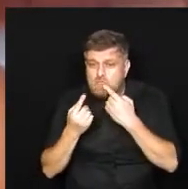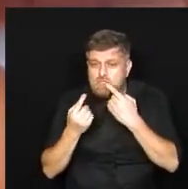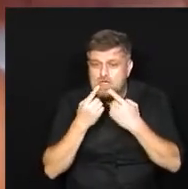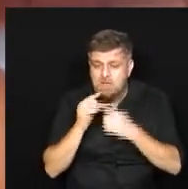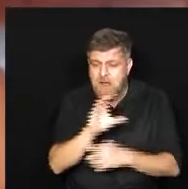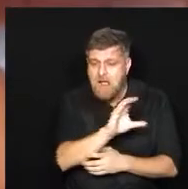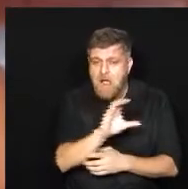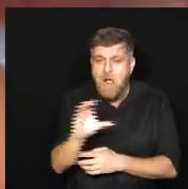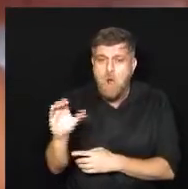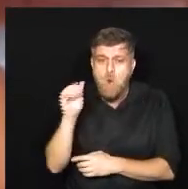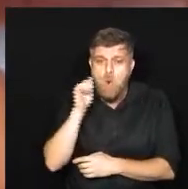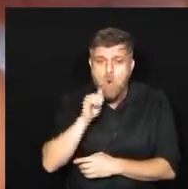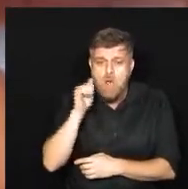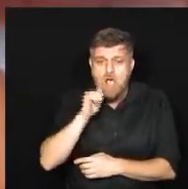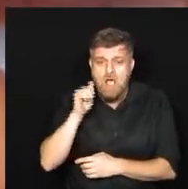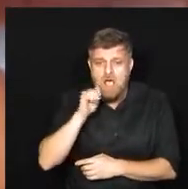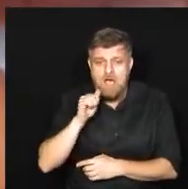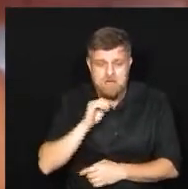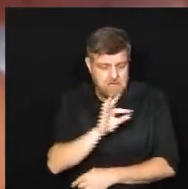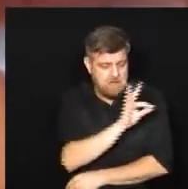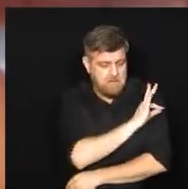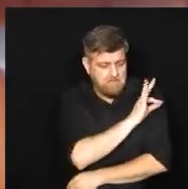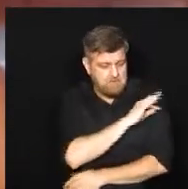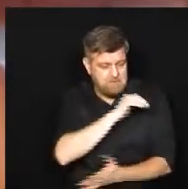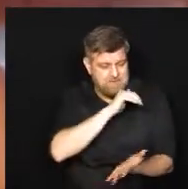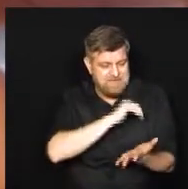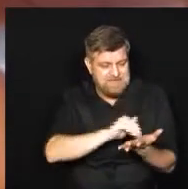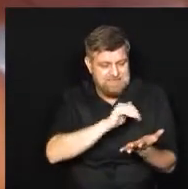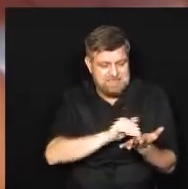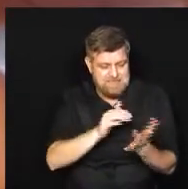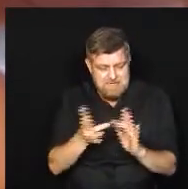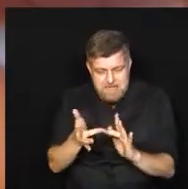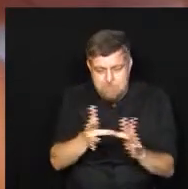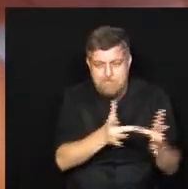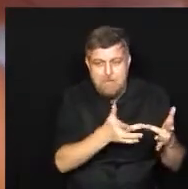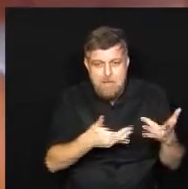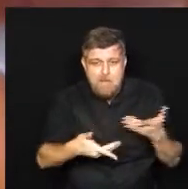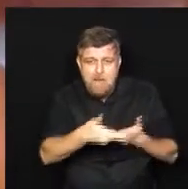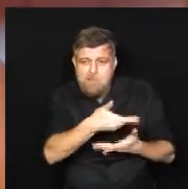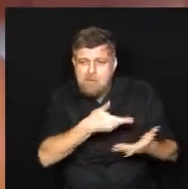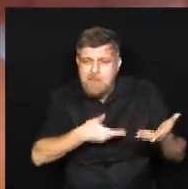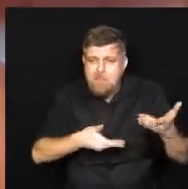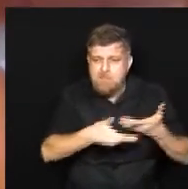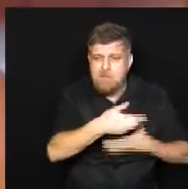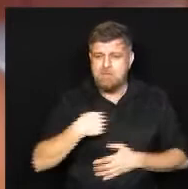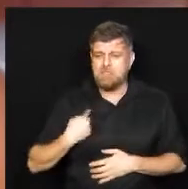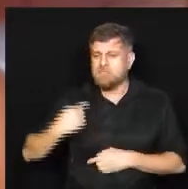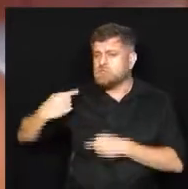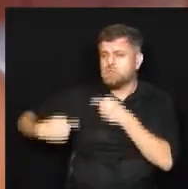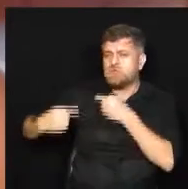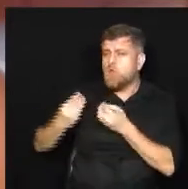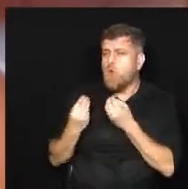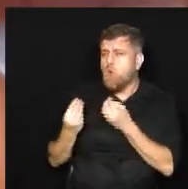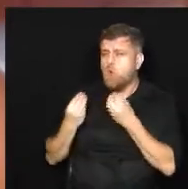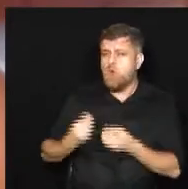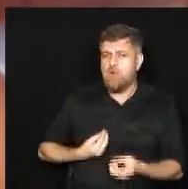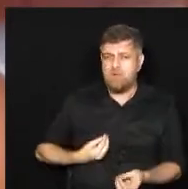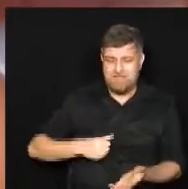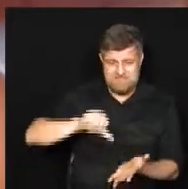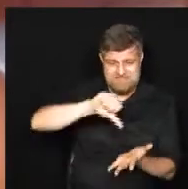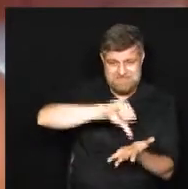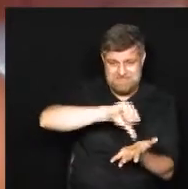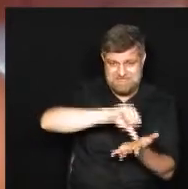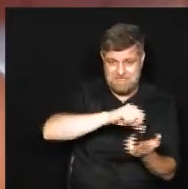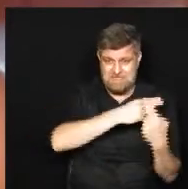Coordenadoria da Mulher, com a Prefeitura, com a Secretaria, para que a gente discuta como que vai funcionar esse serviço aqui em